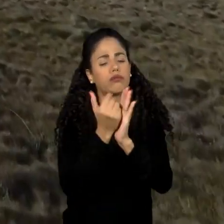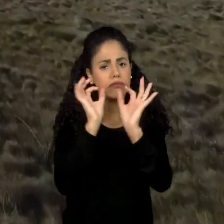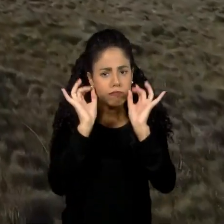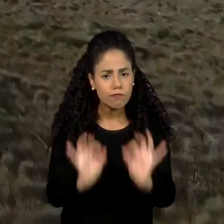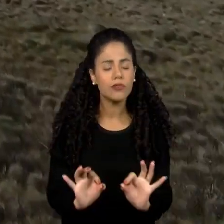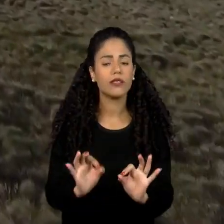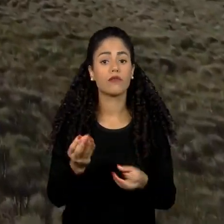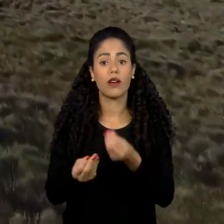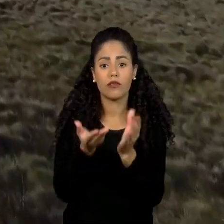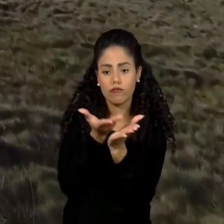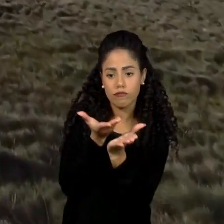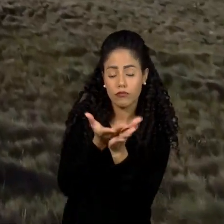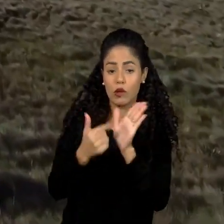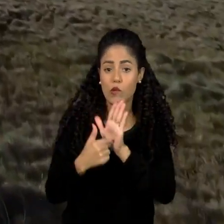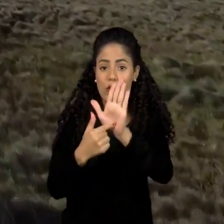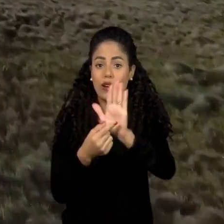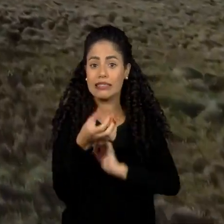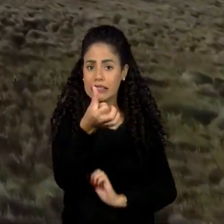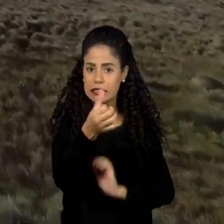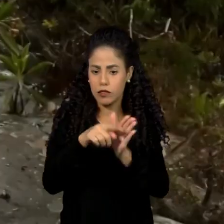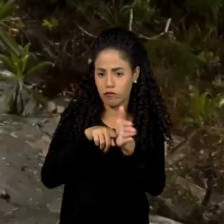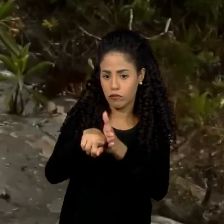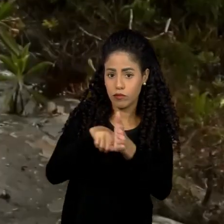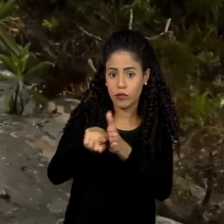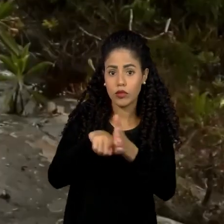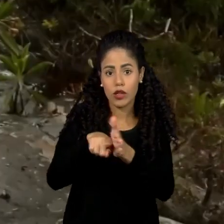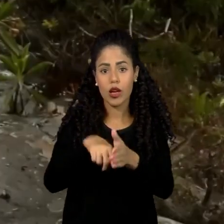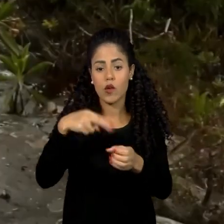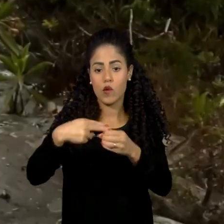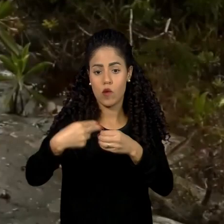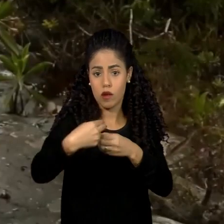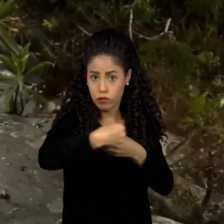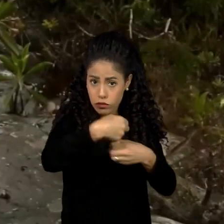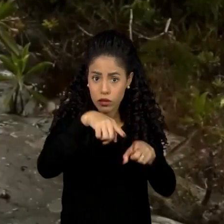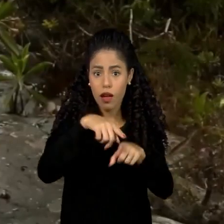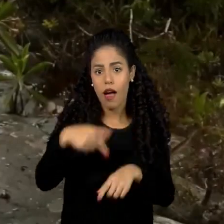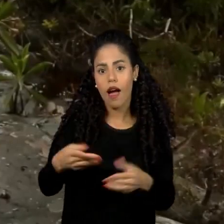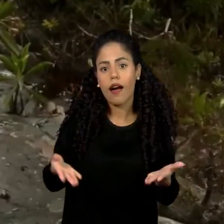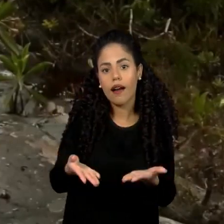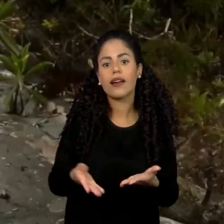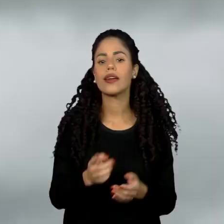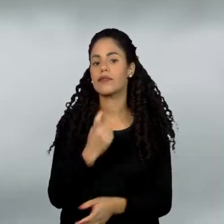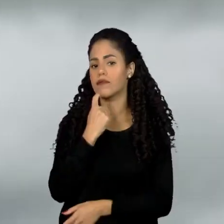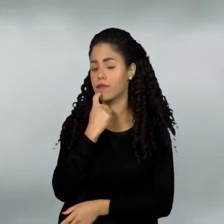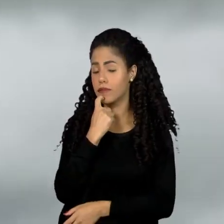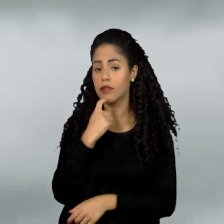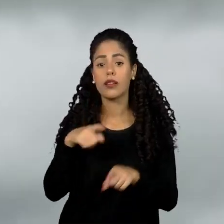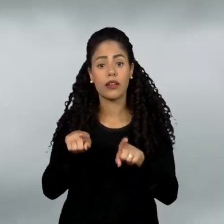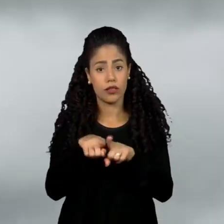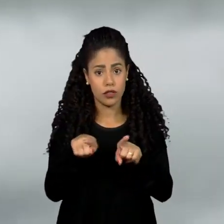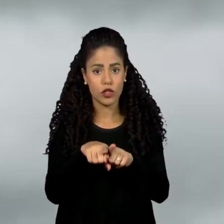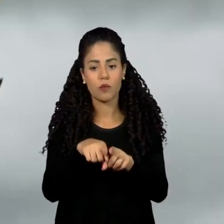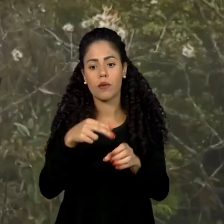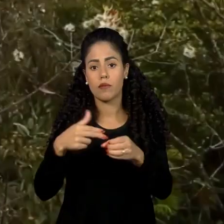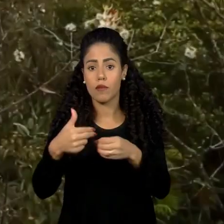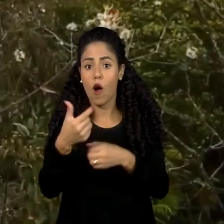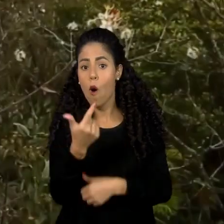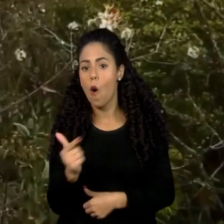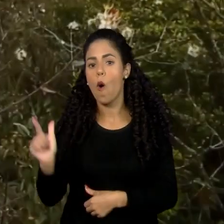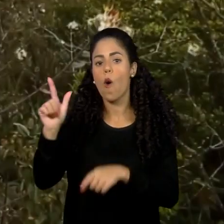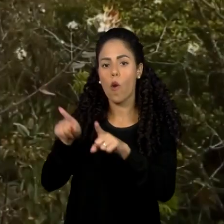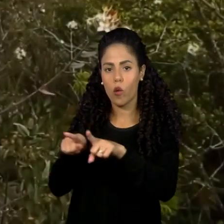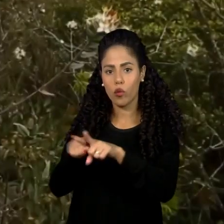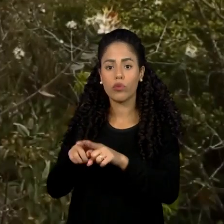no estudo assinado por 6 pesquisadores da Unicamp, Universidade Estadual de Campinas, das Universidades Federais